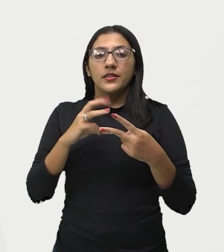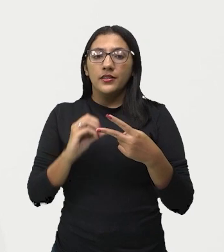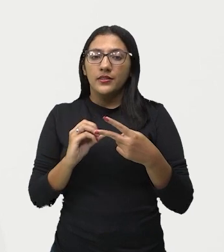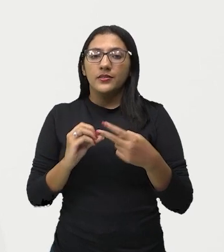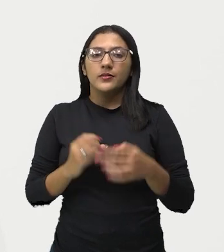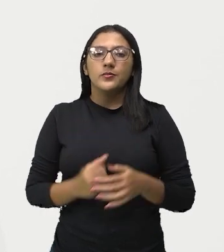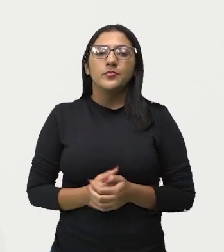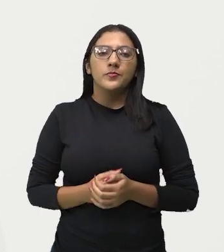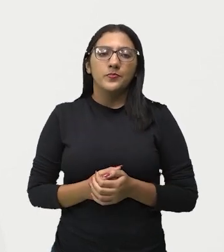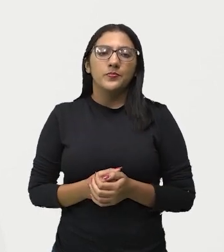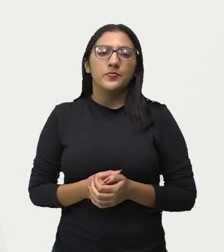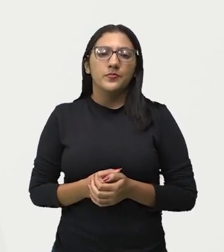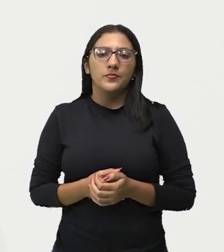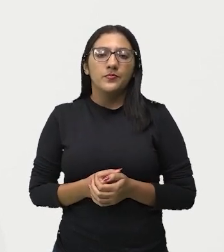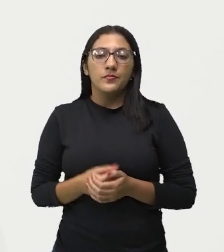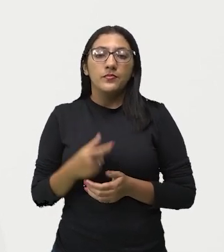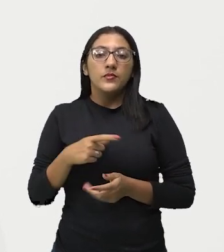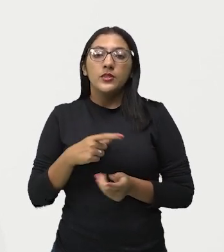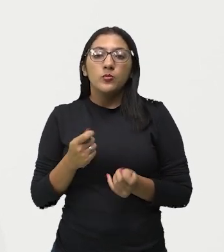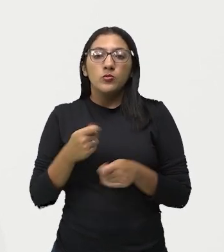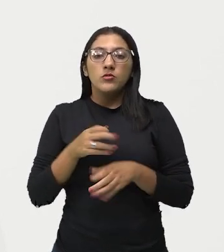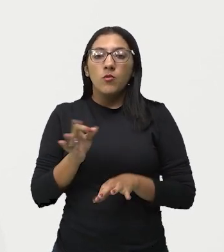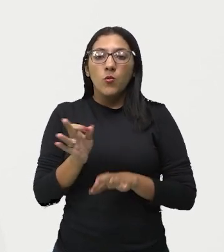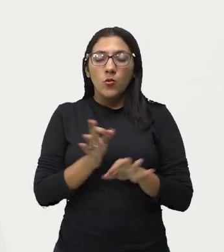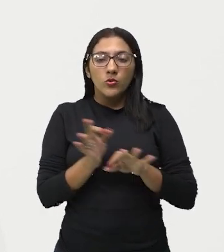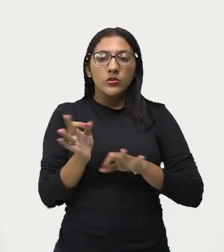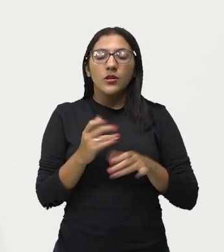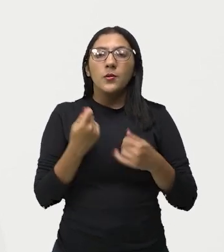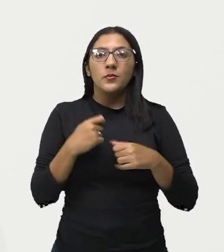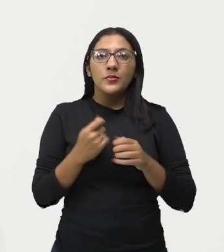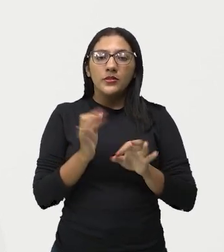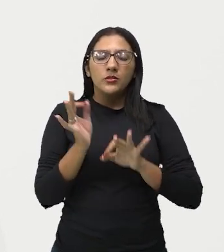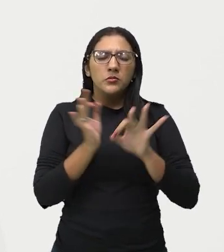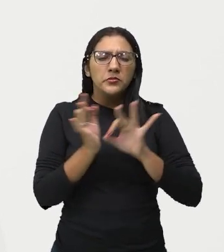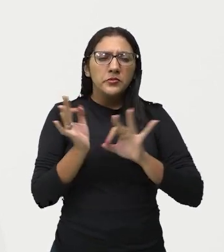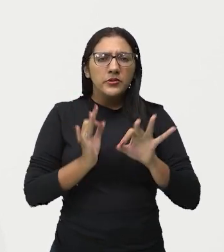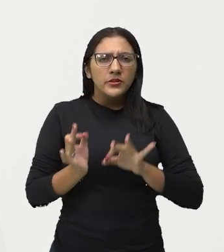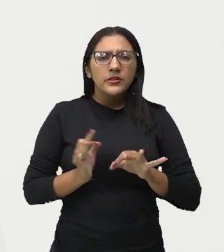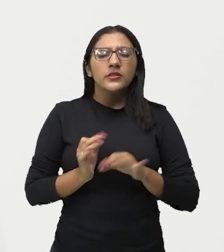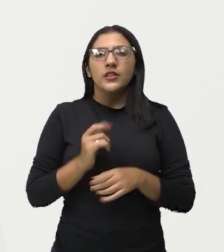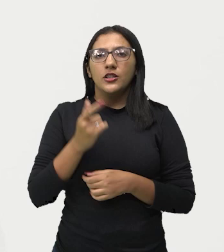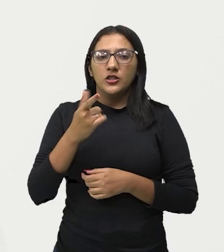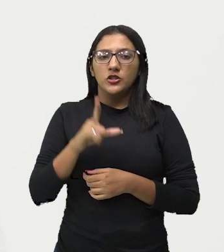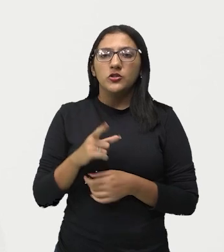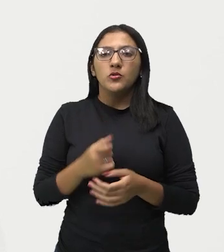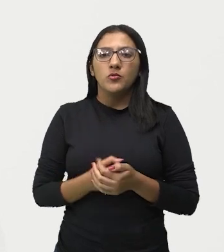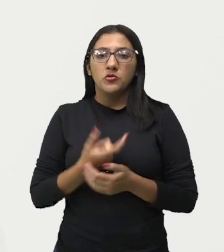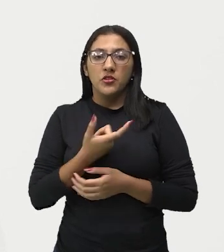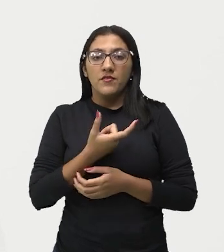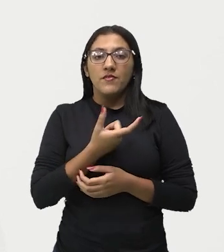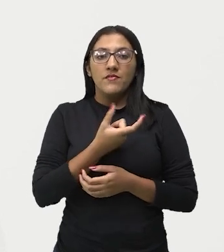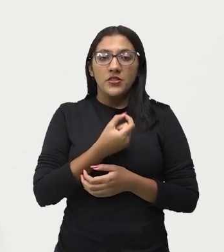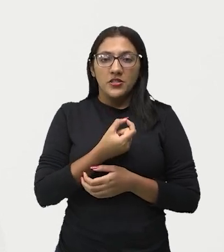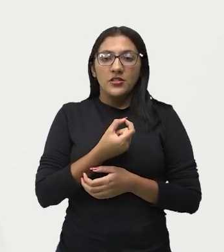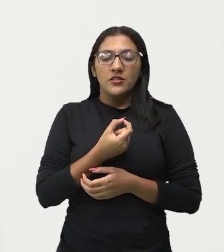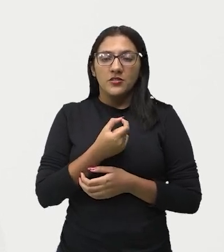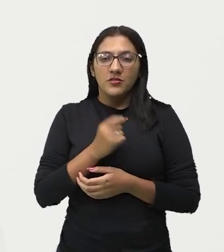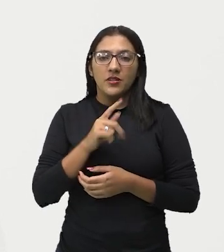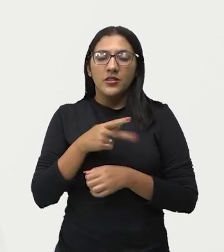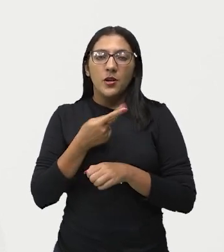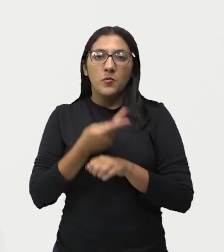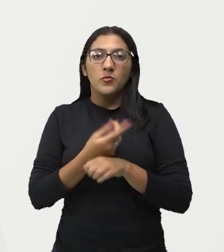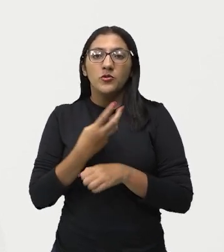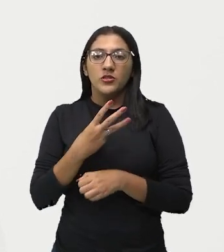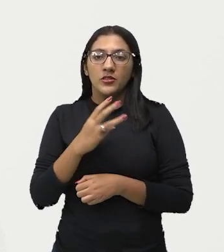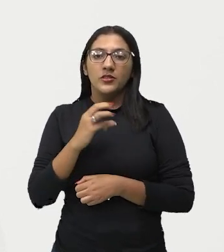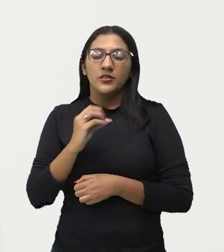Bom, para determinar o MMC, a gente precisa escrever os múltiplos de 20, tá